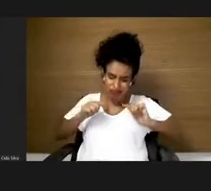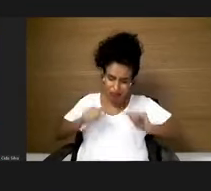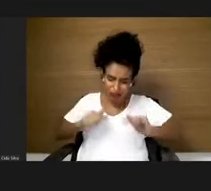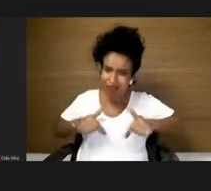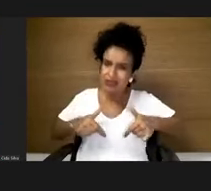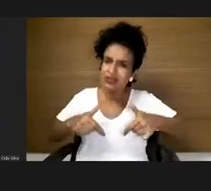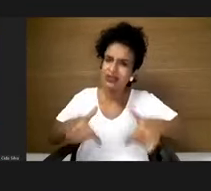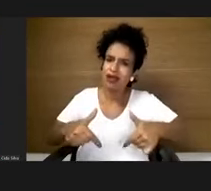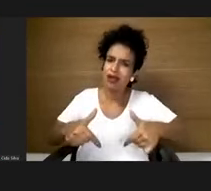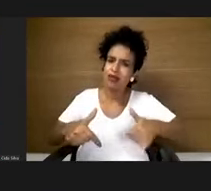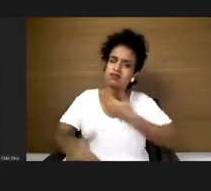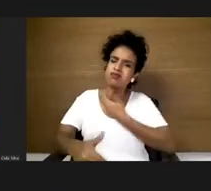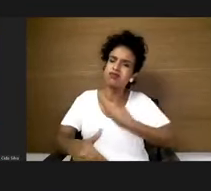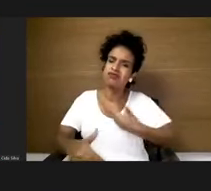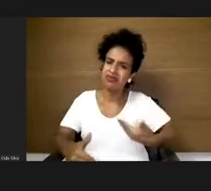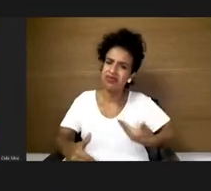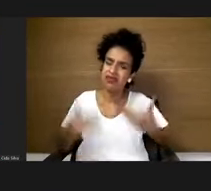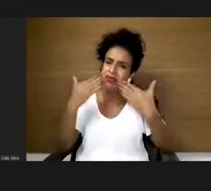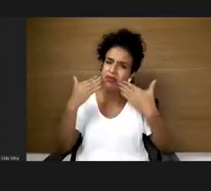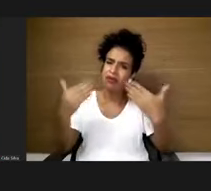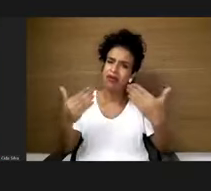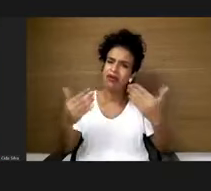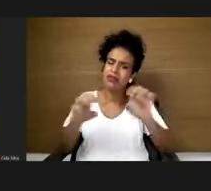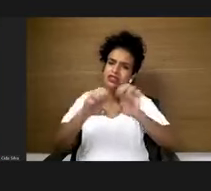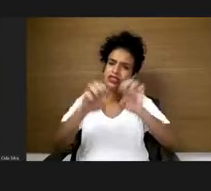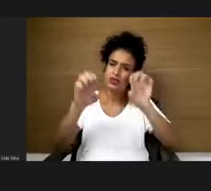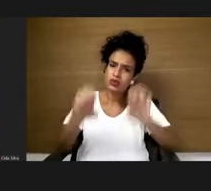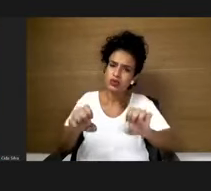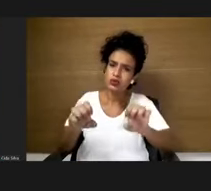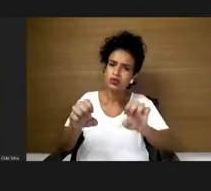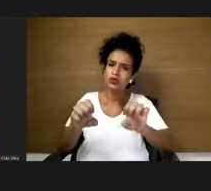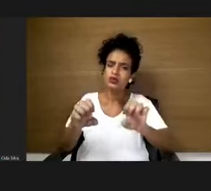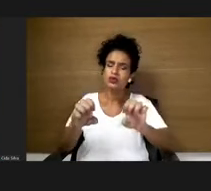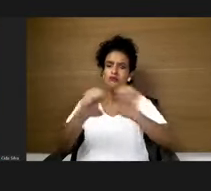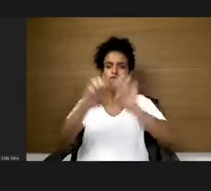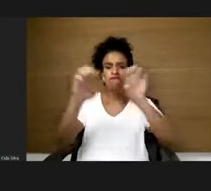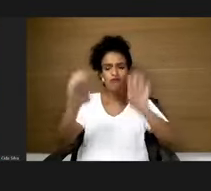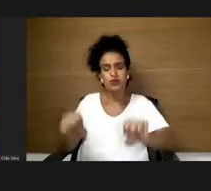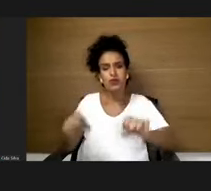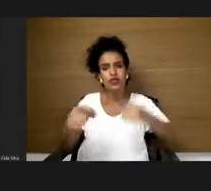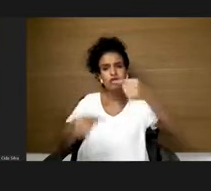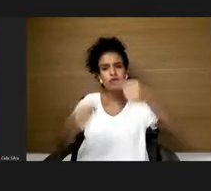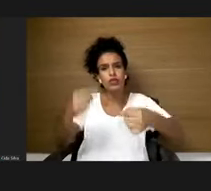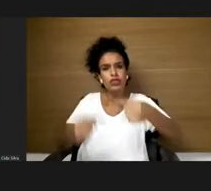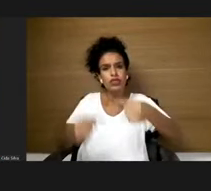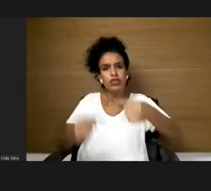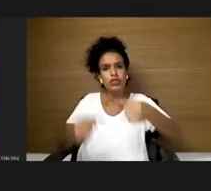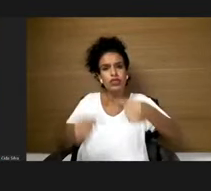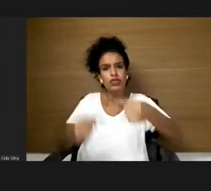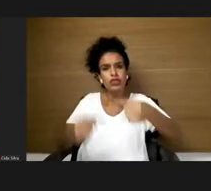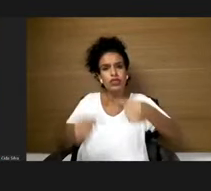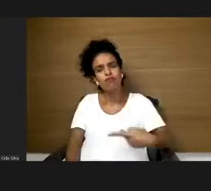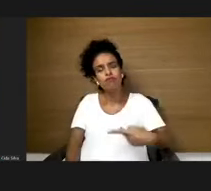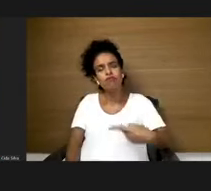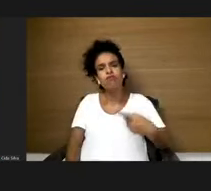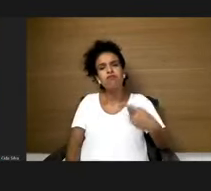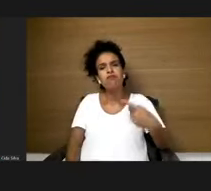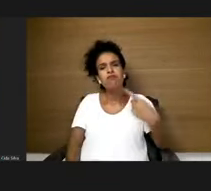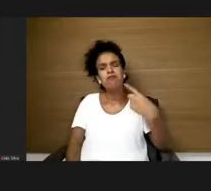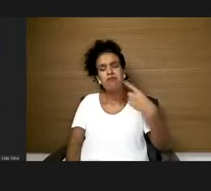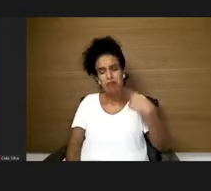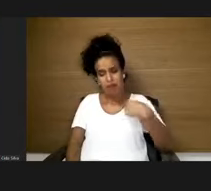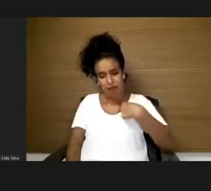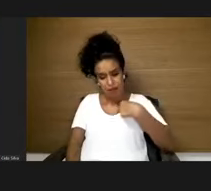as estruturas que nós temos de políticas públicas. Para mim, o que ficou evidente é que, assim,